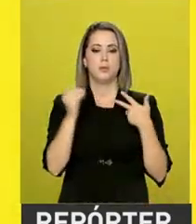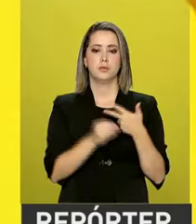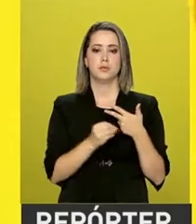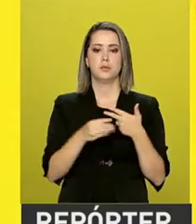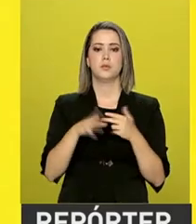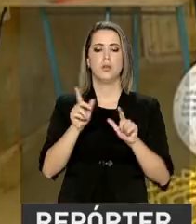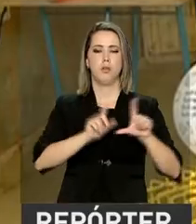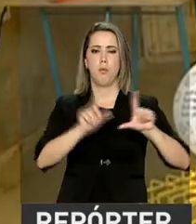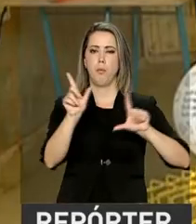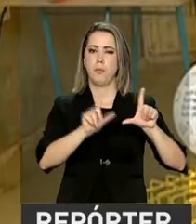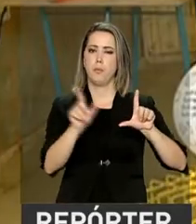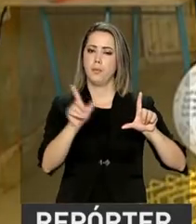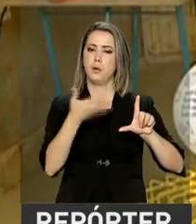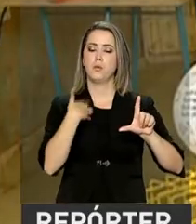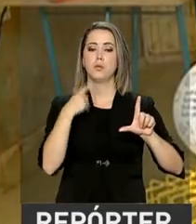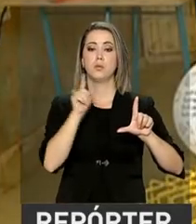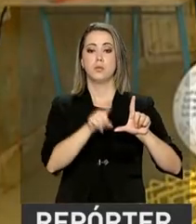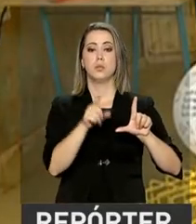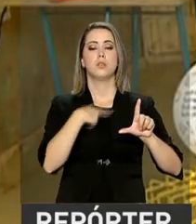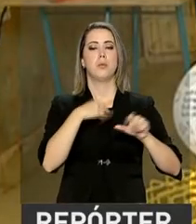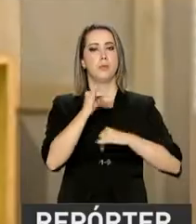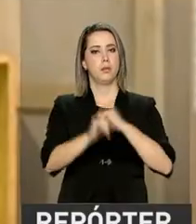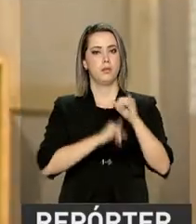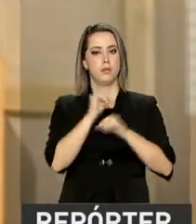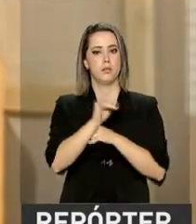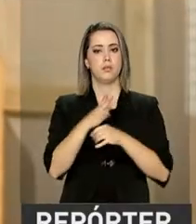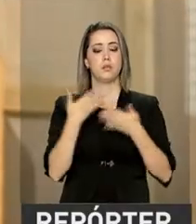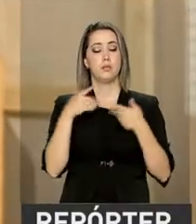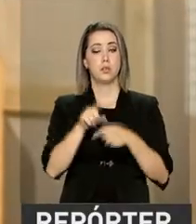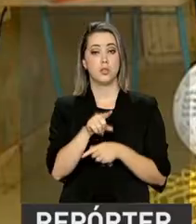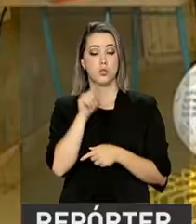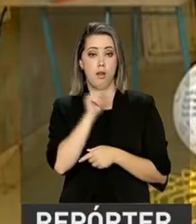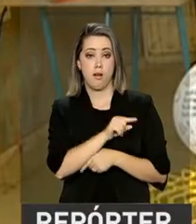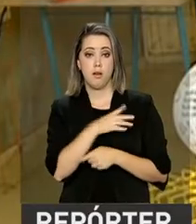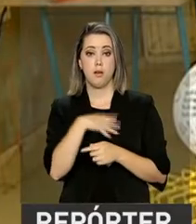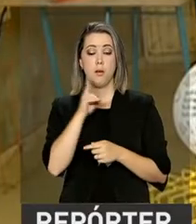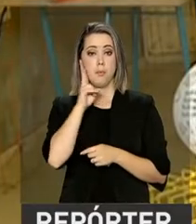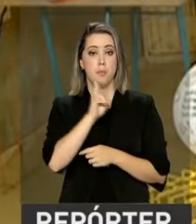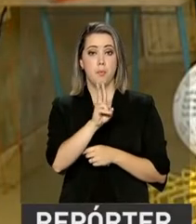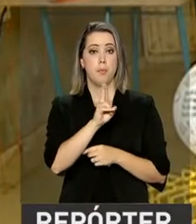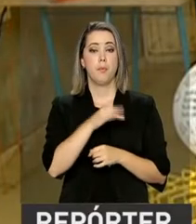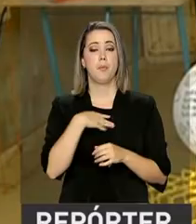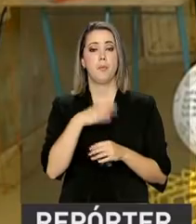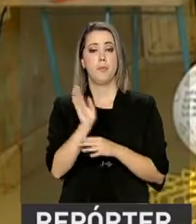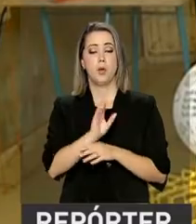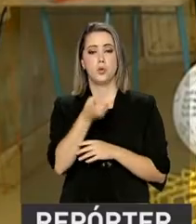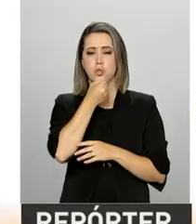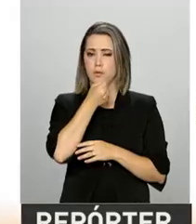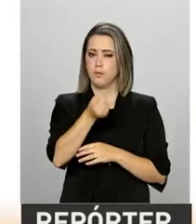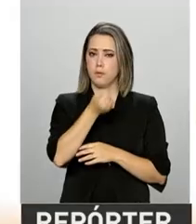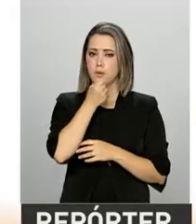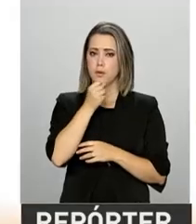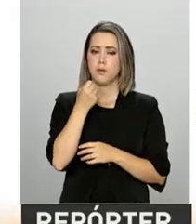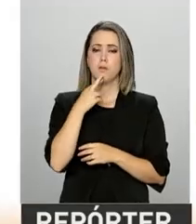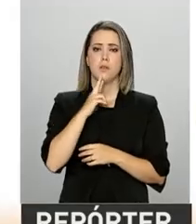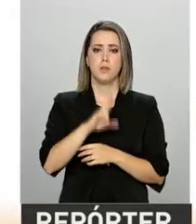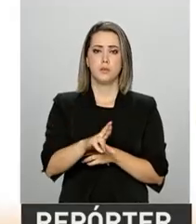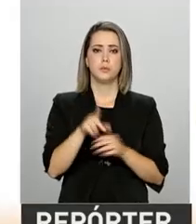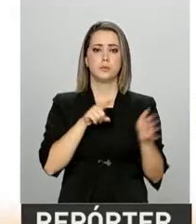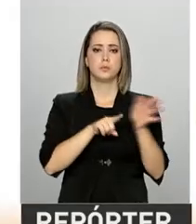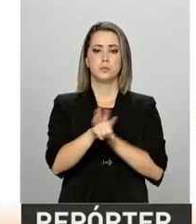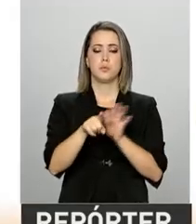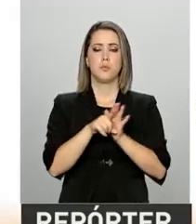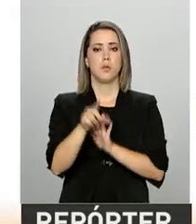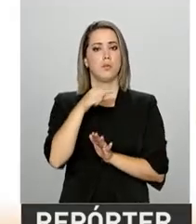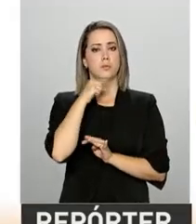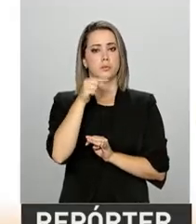de TV que pode ser assistido também pela internet. Lá, os alunos podem ver entrevistas e resoluções de questões que ajudam a tirar